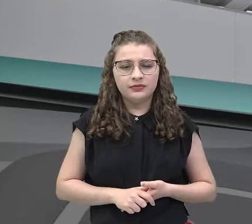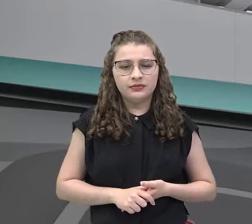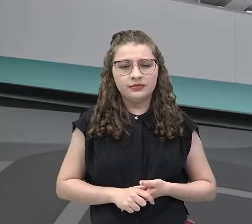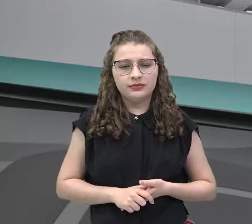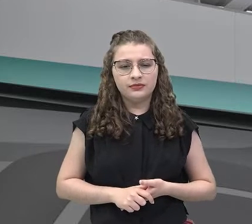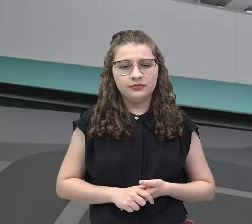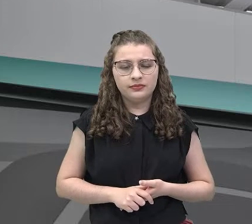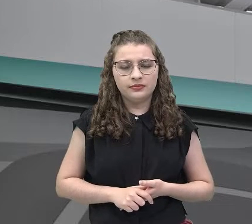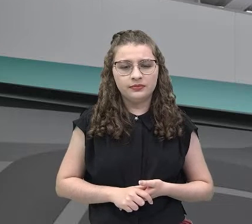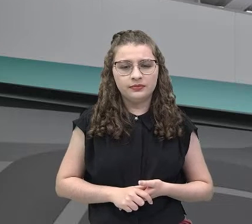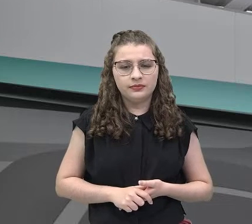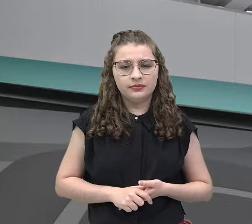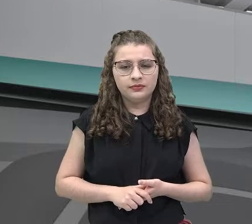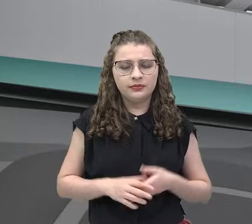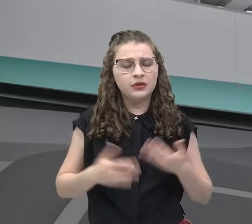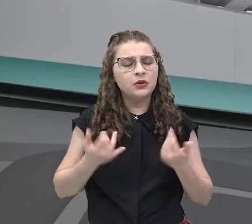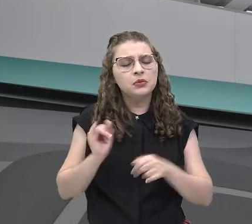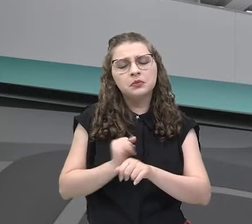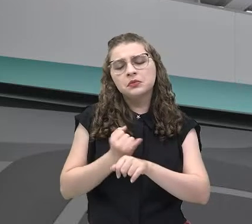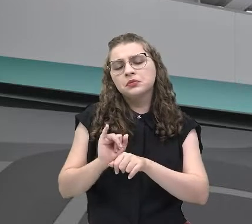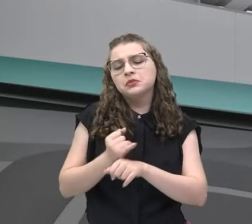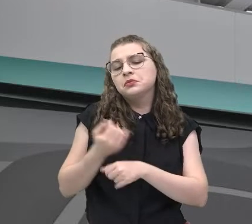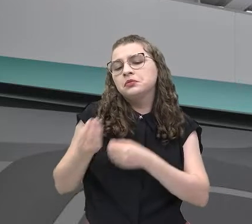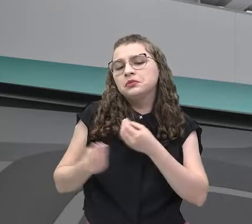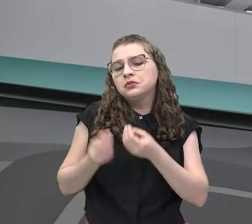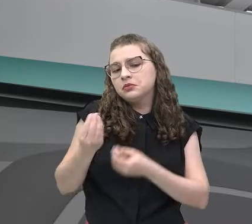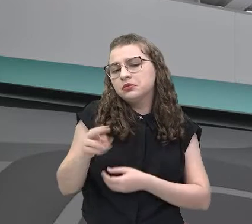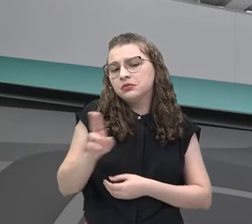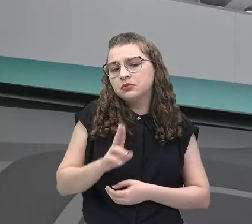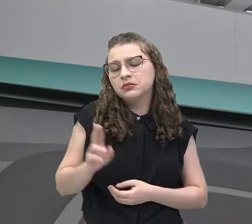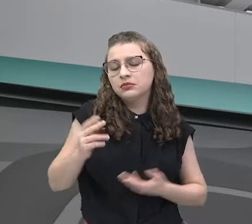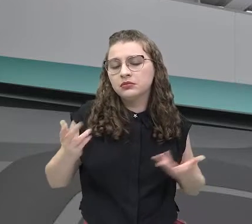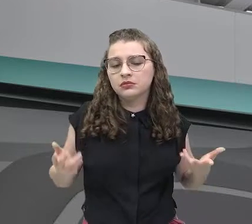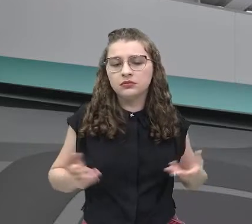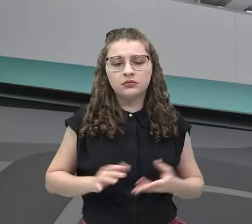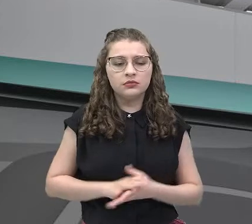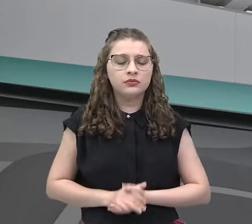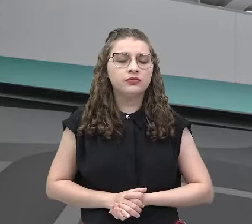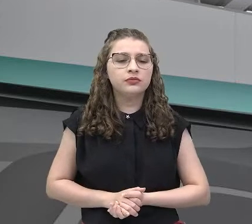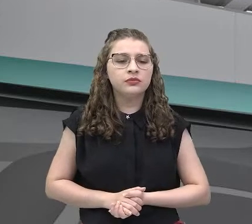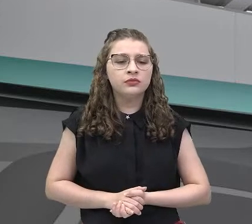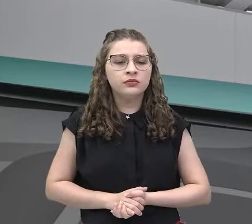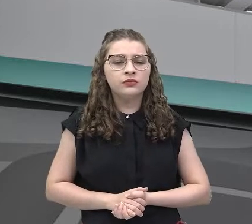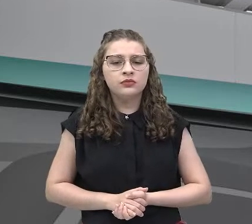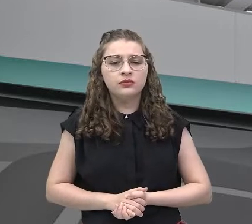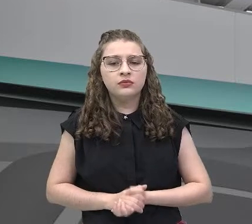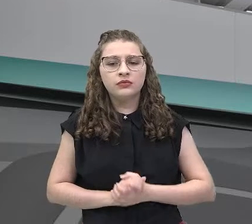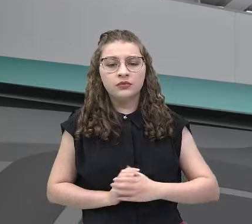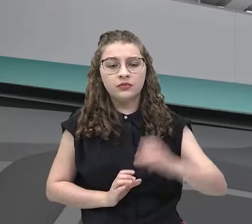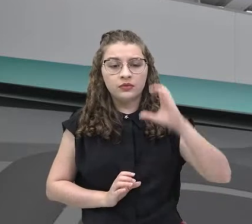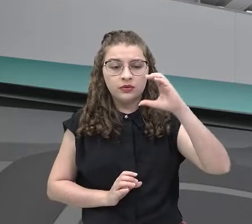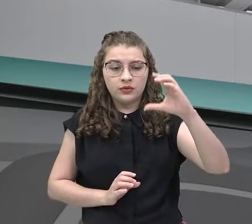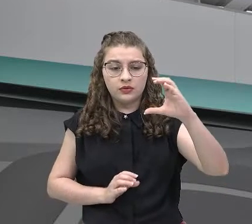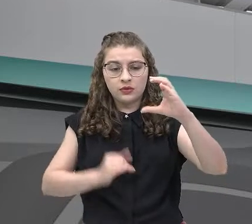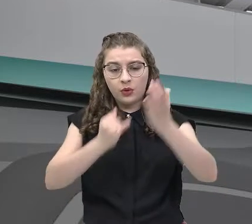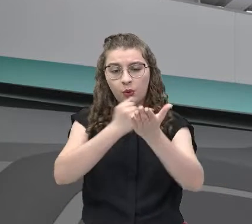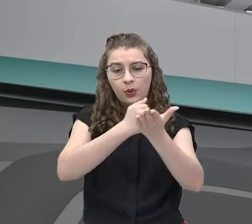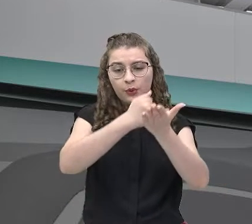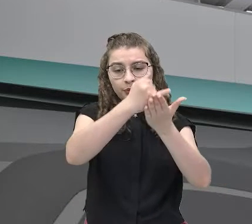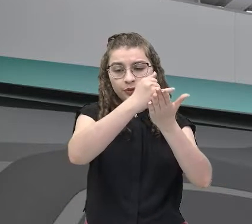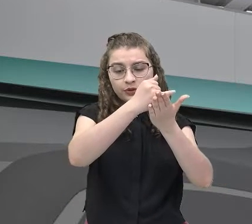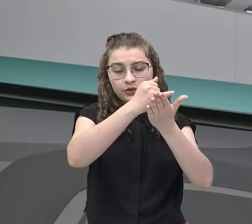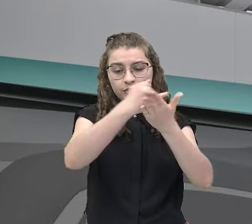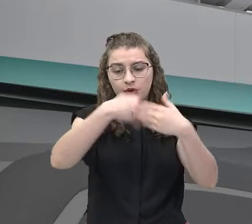mais? Que outro passo você pode utilizar para utilizar a estratégia de leitura skimming? Ler a introdução e a